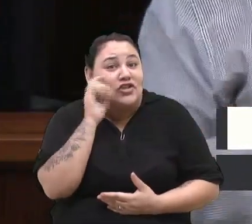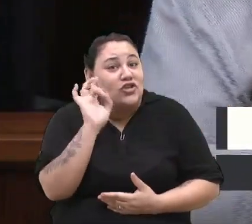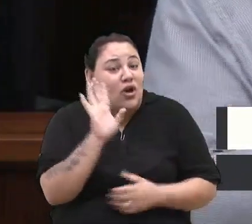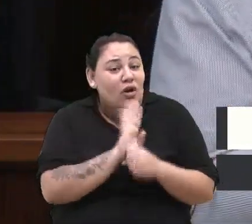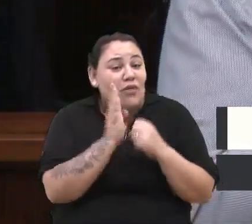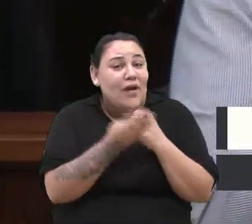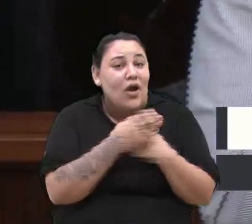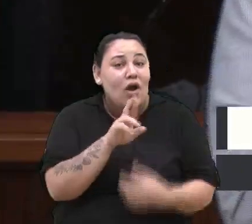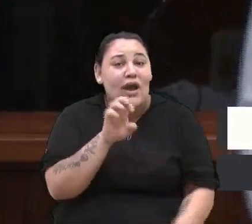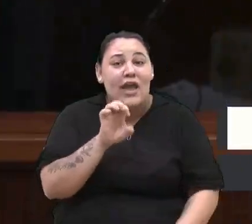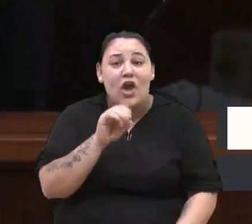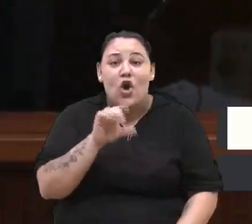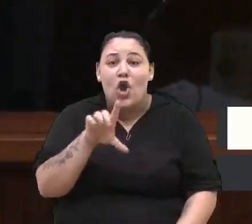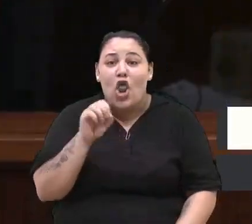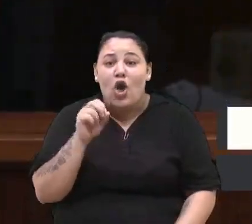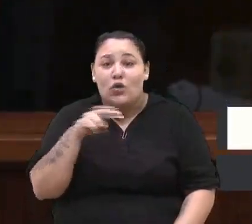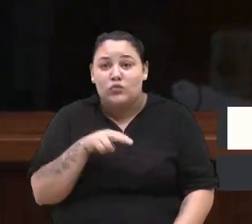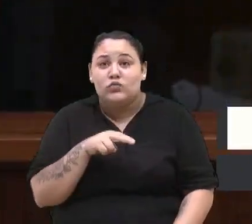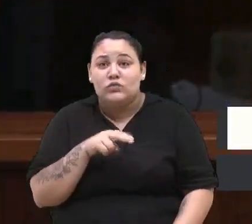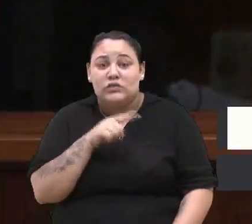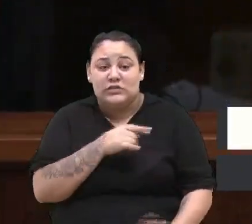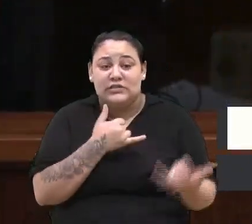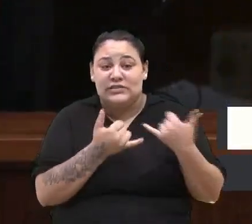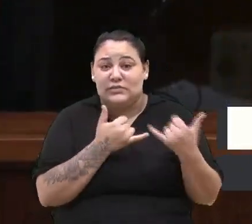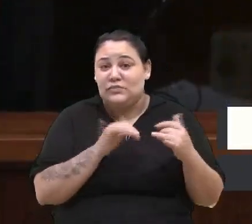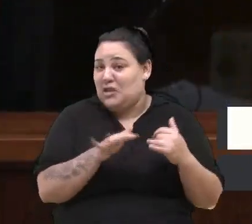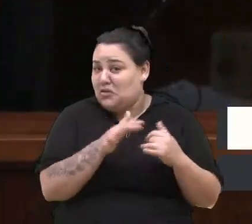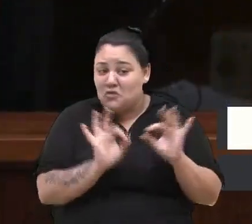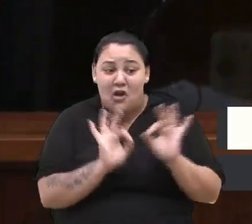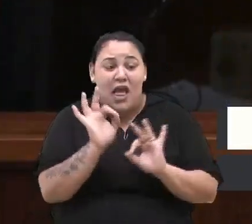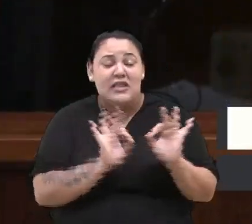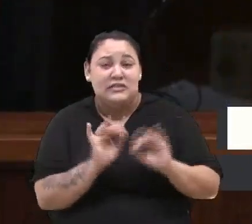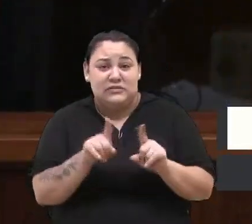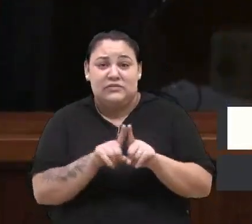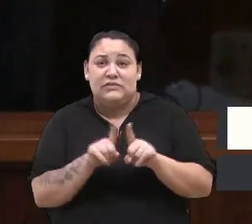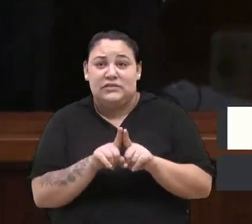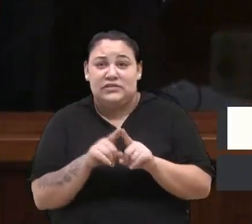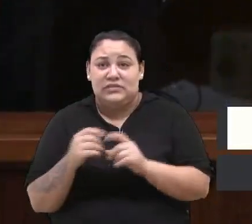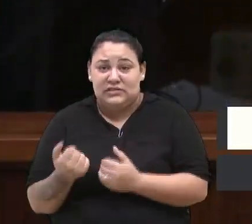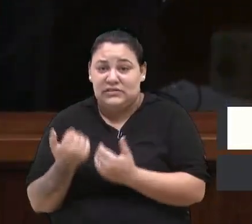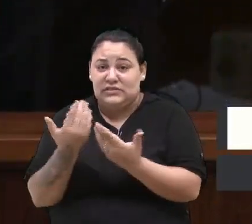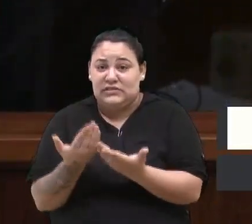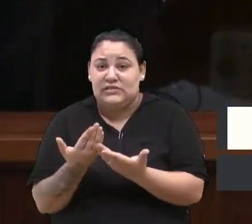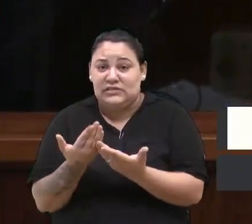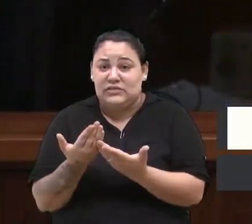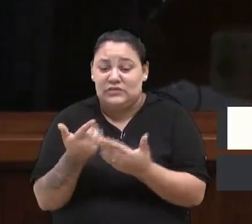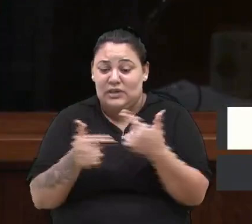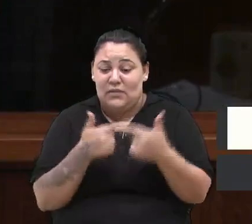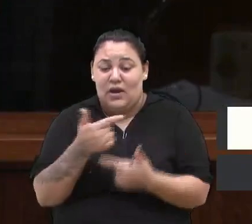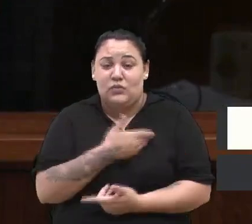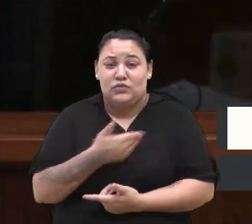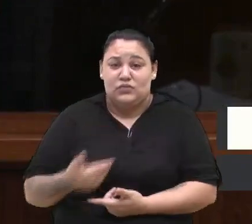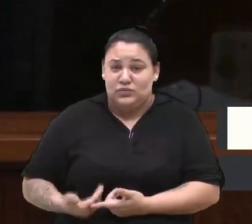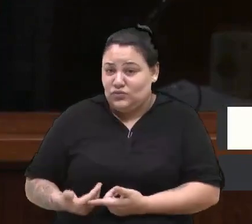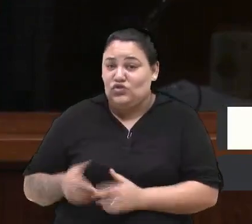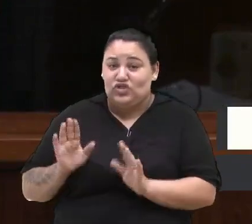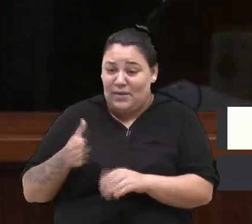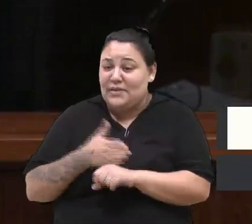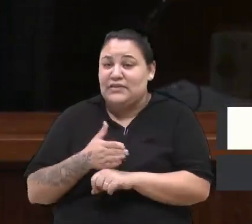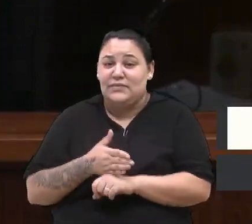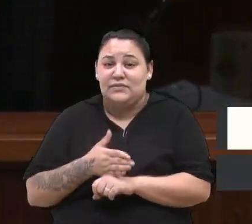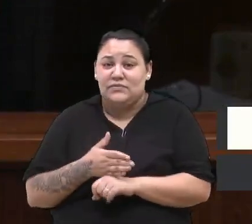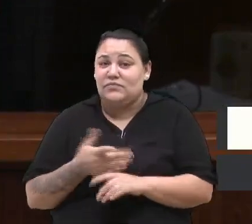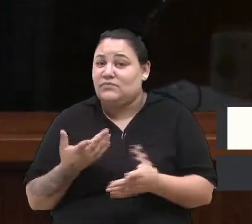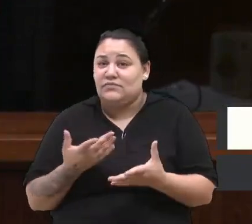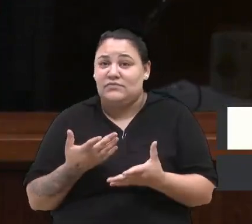estava relativamente organizado na oferta do serviço público, já vai começar a